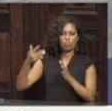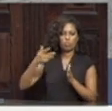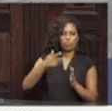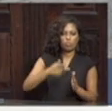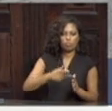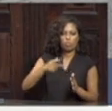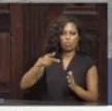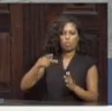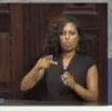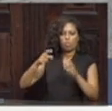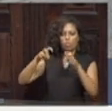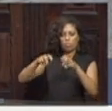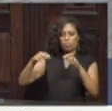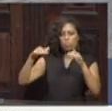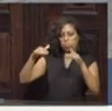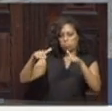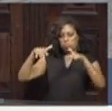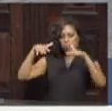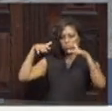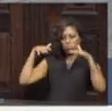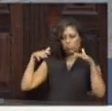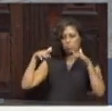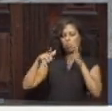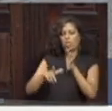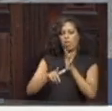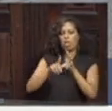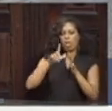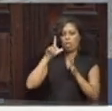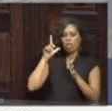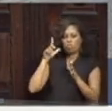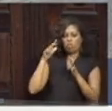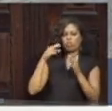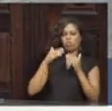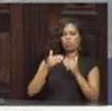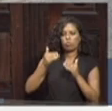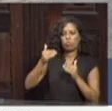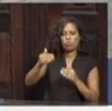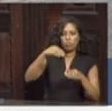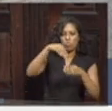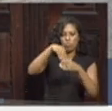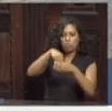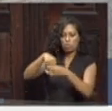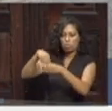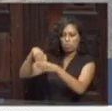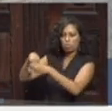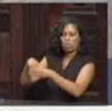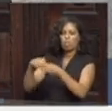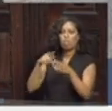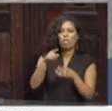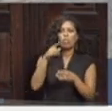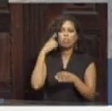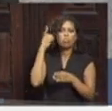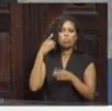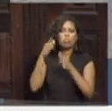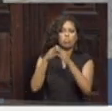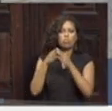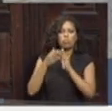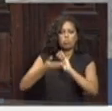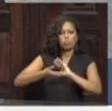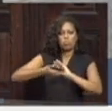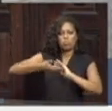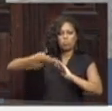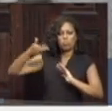uma audiência pública sobre o assunto, antes de colocá-lo em pauta novamente. Então, eu queria pedir a Vossa Excelência que retirasse-o de pauta, para que posteriormente, após